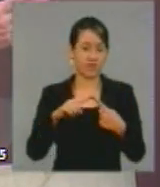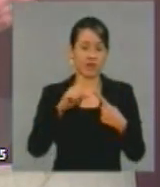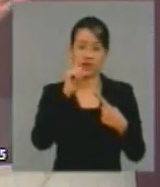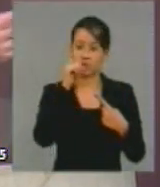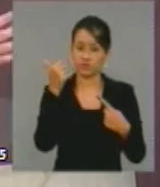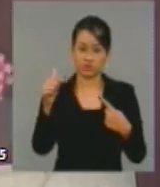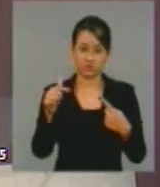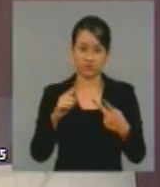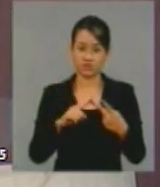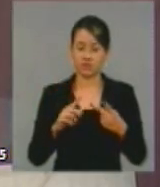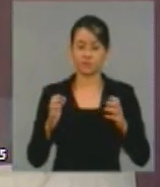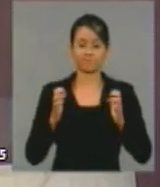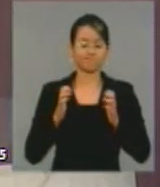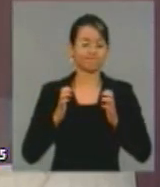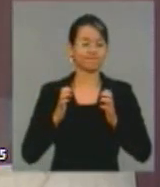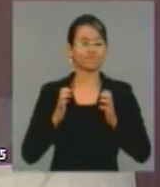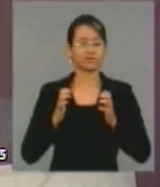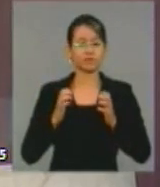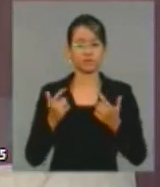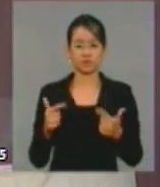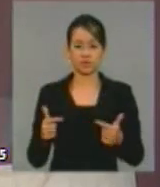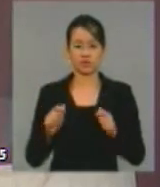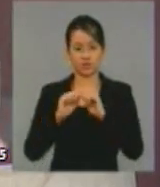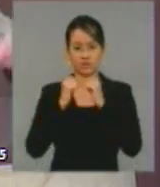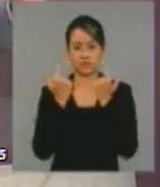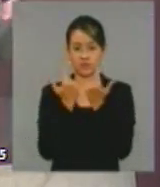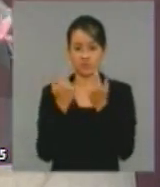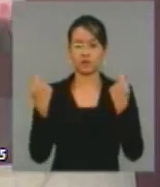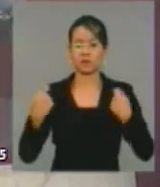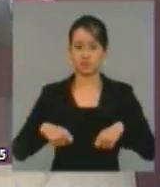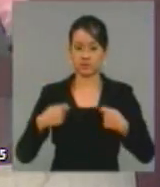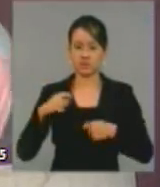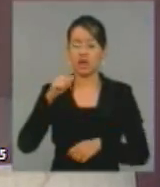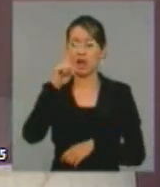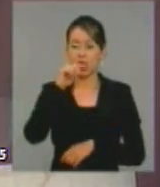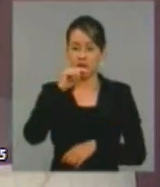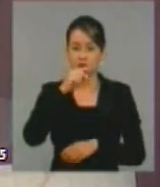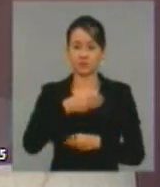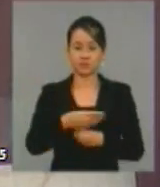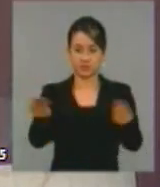água e à riqueza. Portanto, essa Assembleia tem que ter lado. Água para quem precisa.